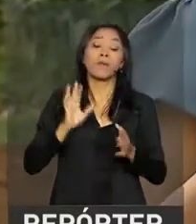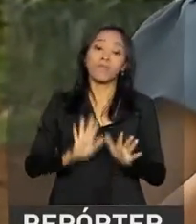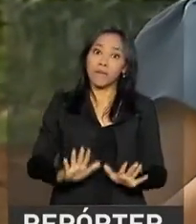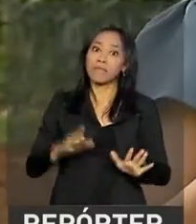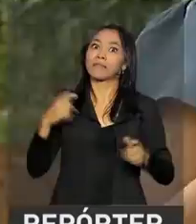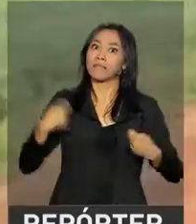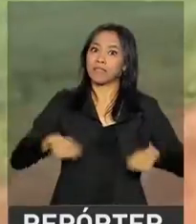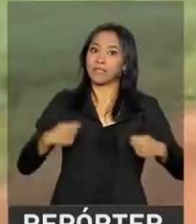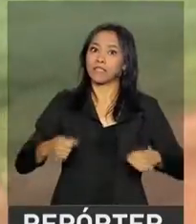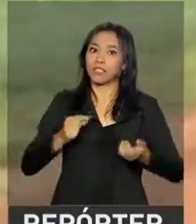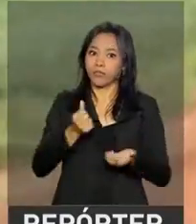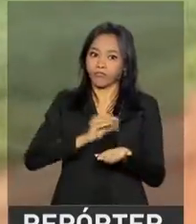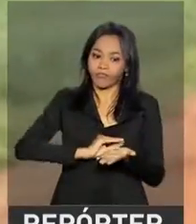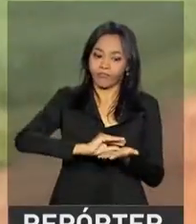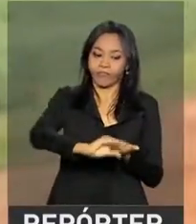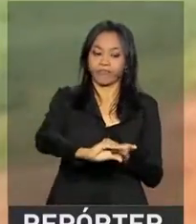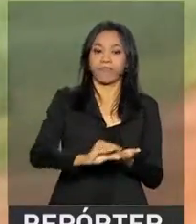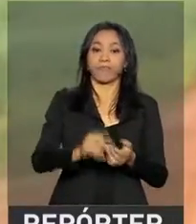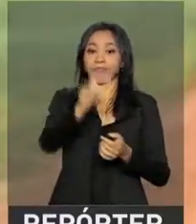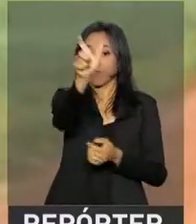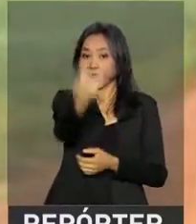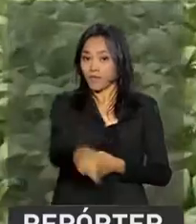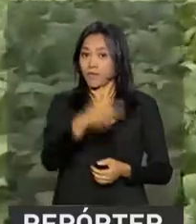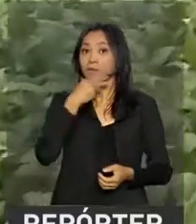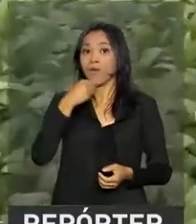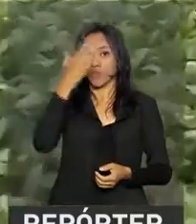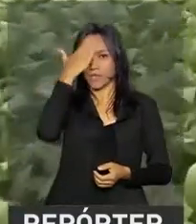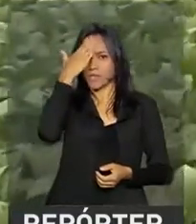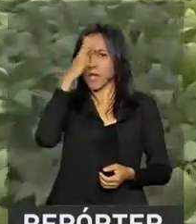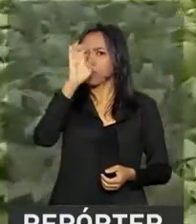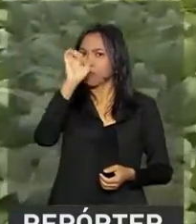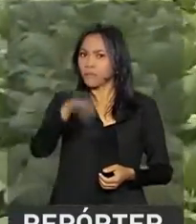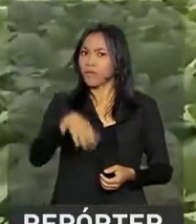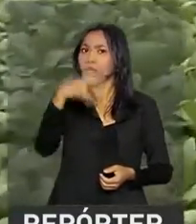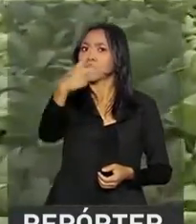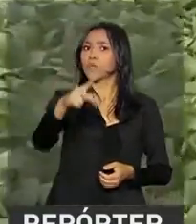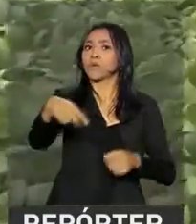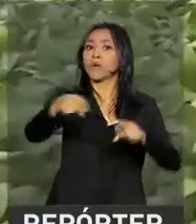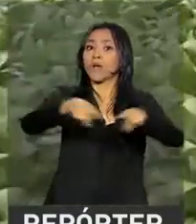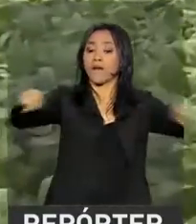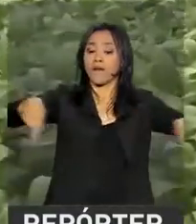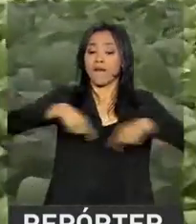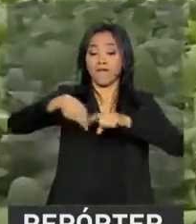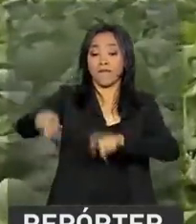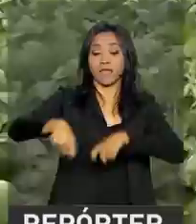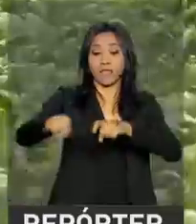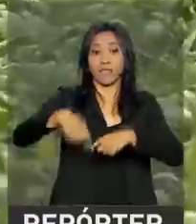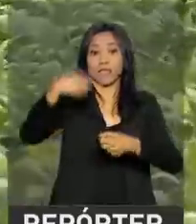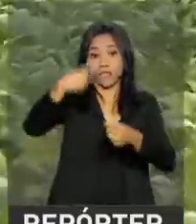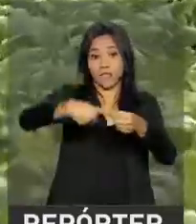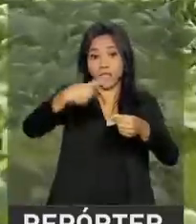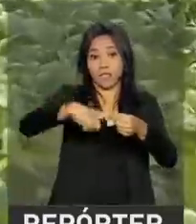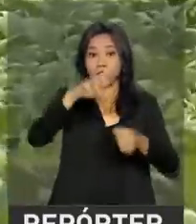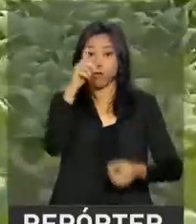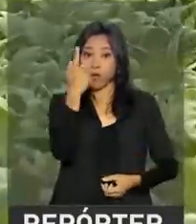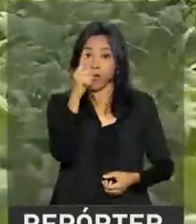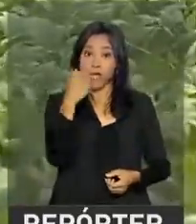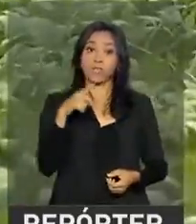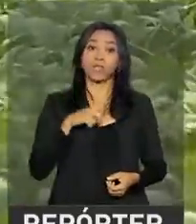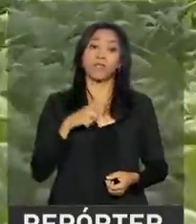para tudo isso. O seu Silomar sabe bem disso. A fazenda dele, na zona rural de Rio Verde, em Goiás, tem